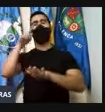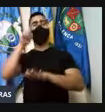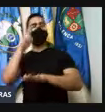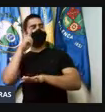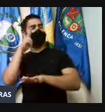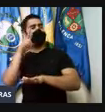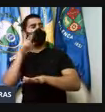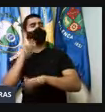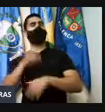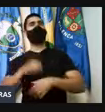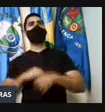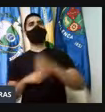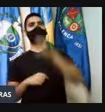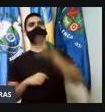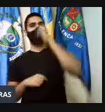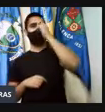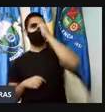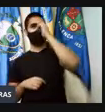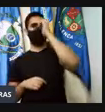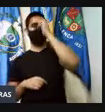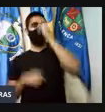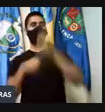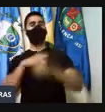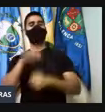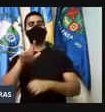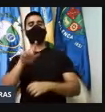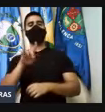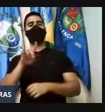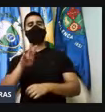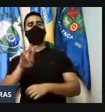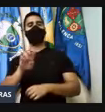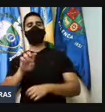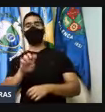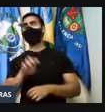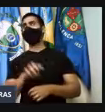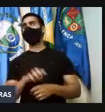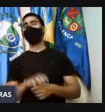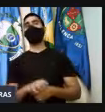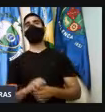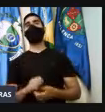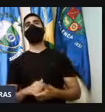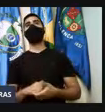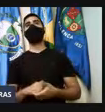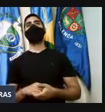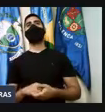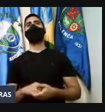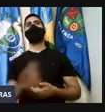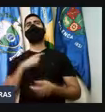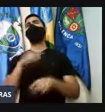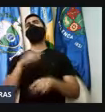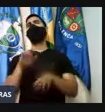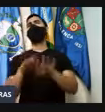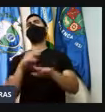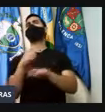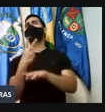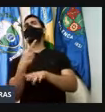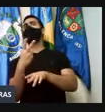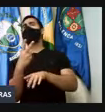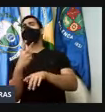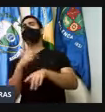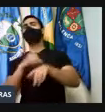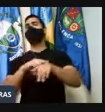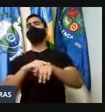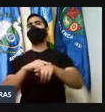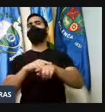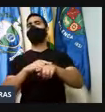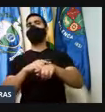uma live, senhor presidente, de 2h30, Saulo, com a presença